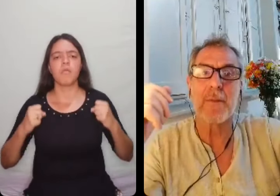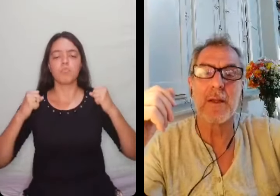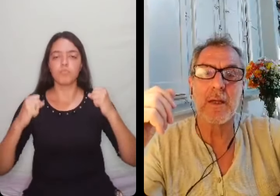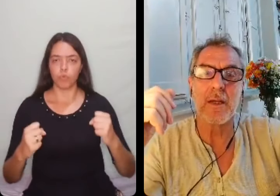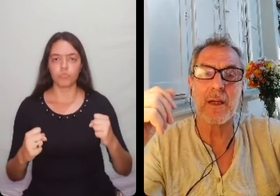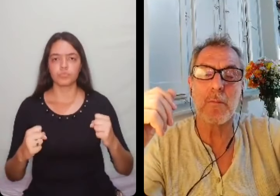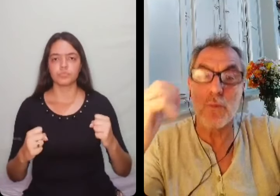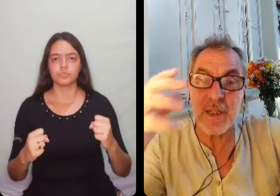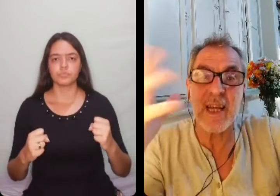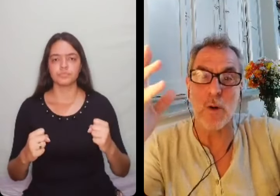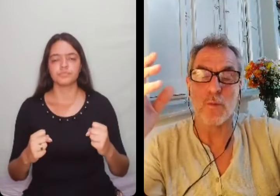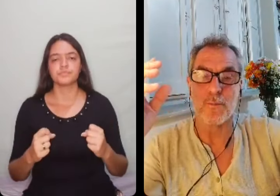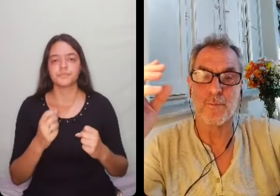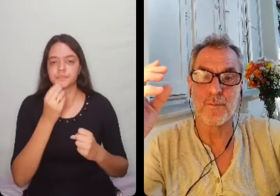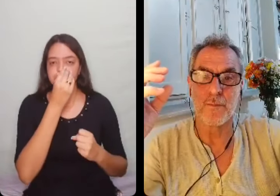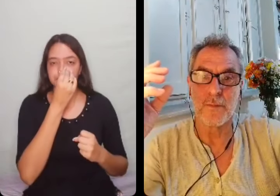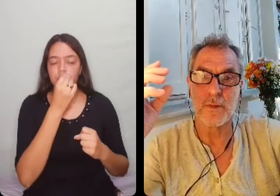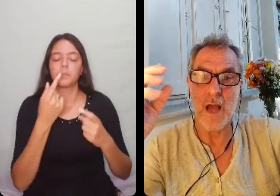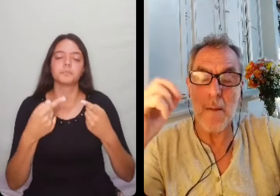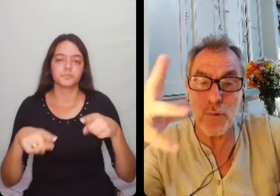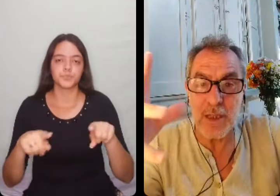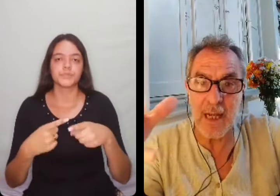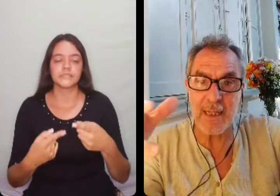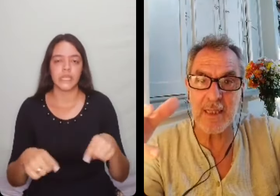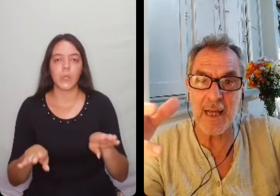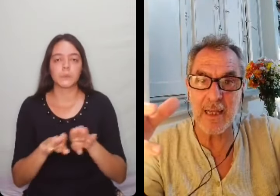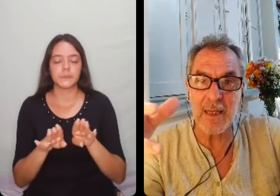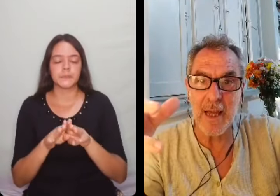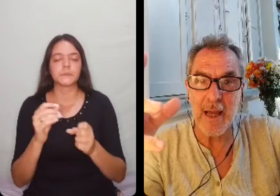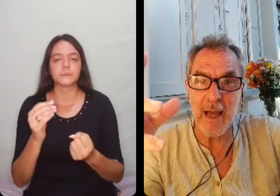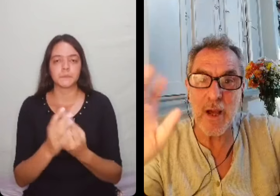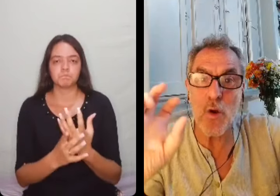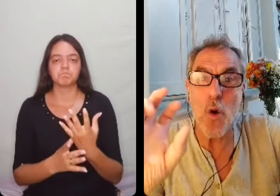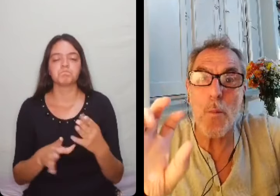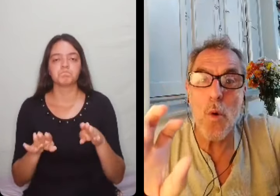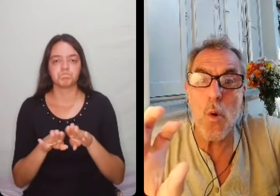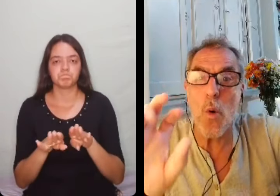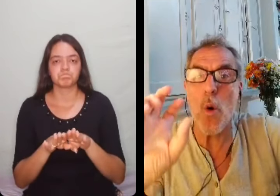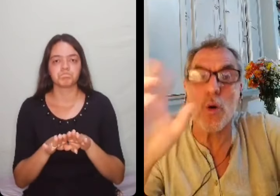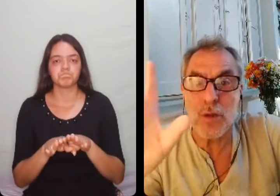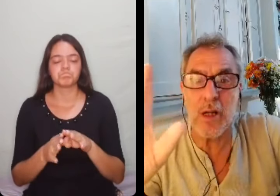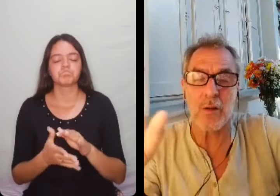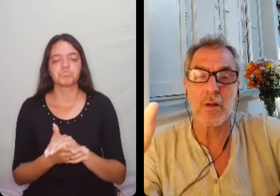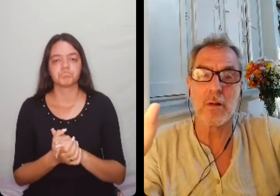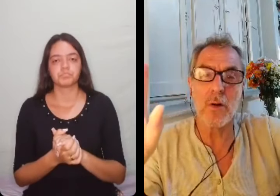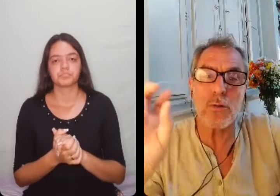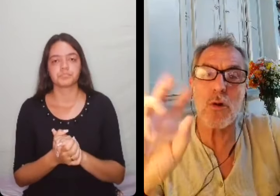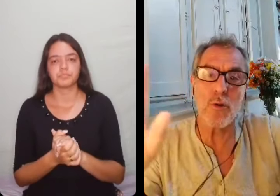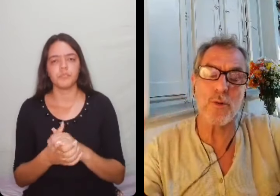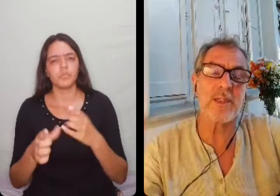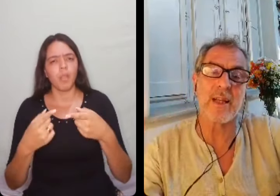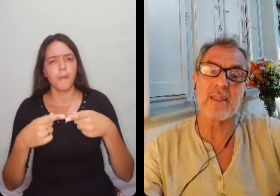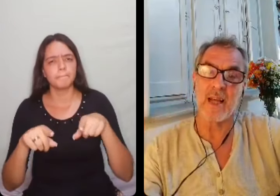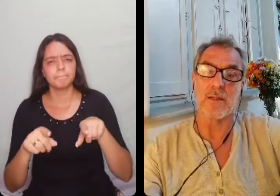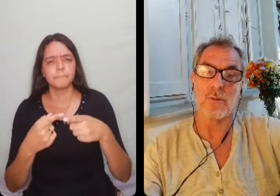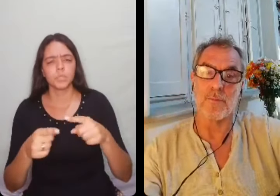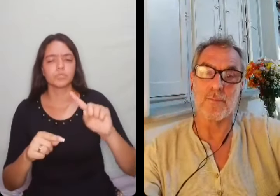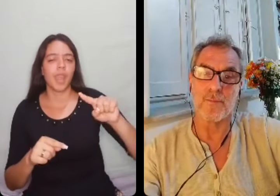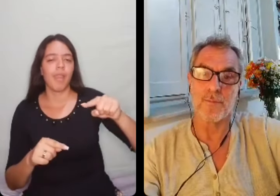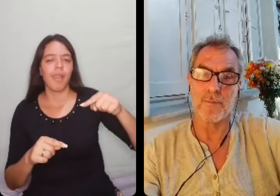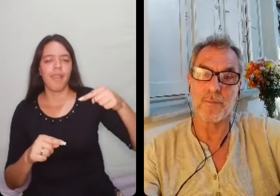musical. A música que está aí é como outro corpo que está